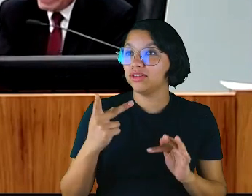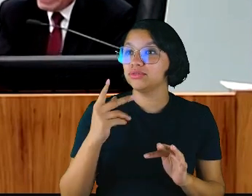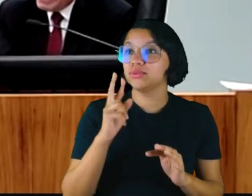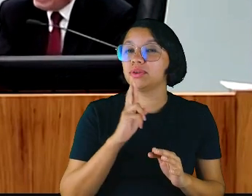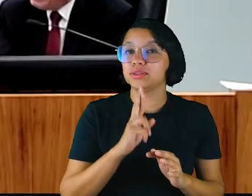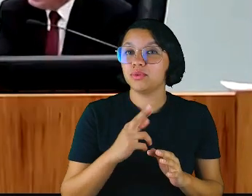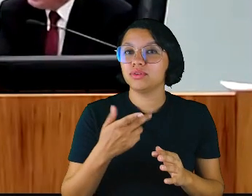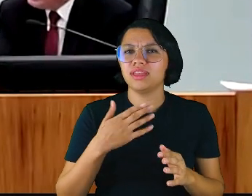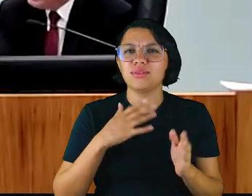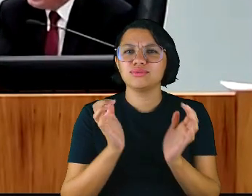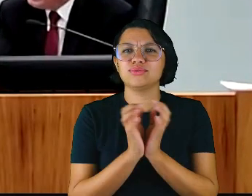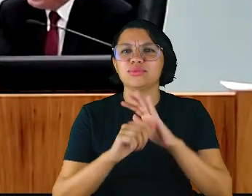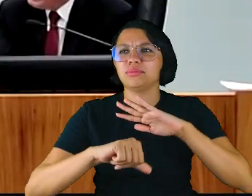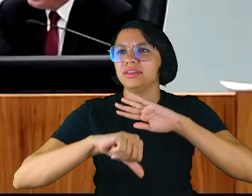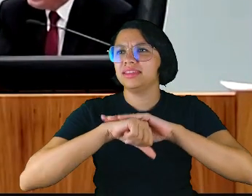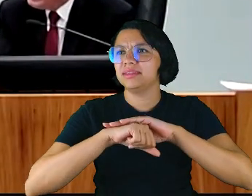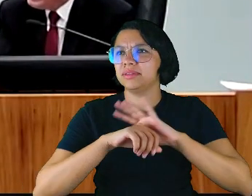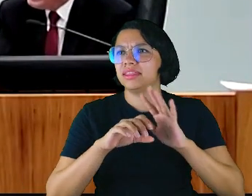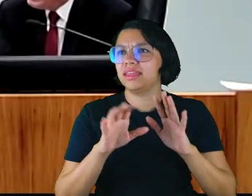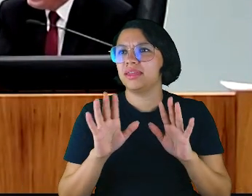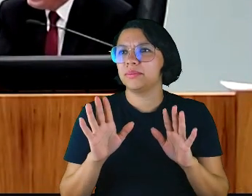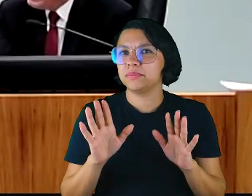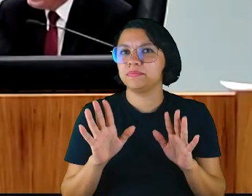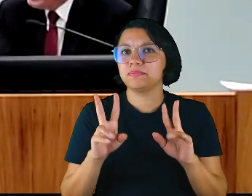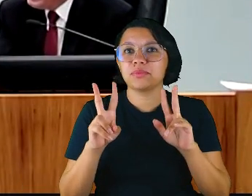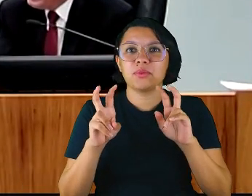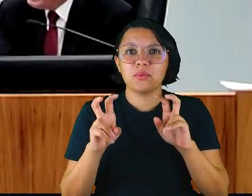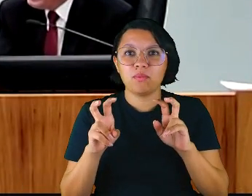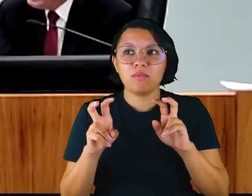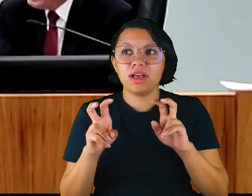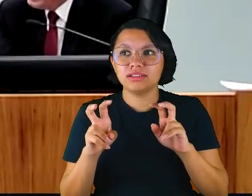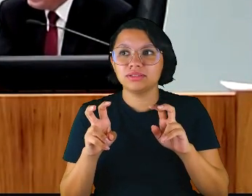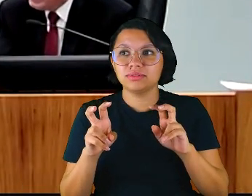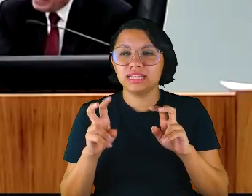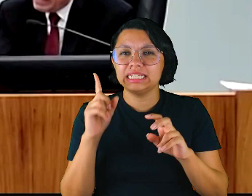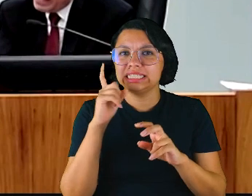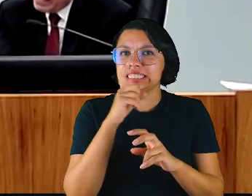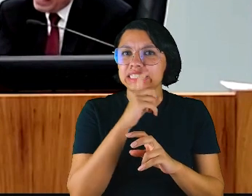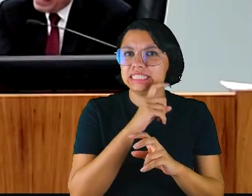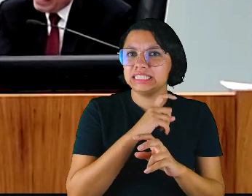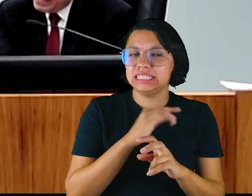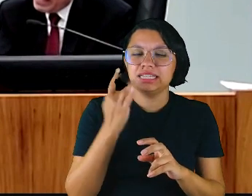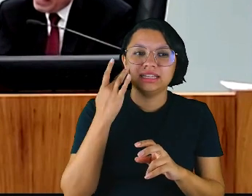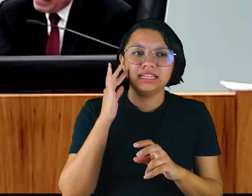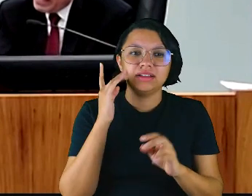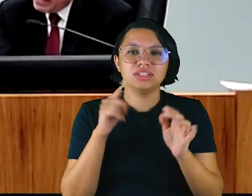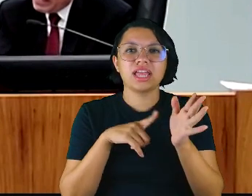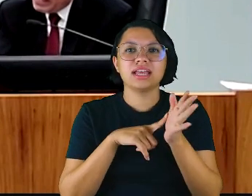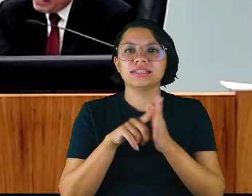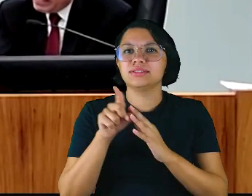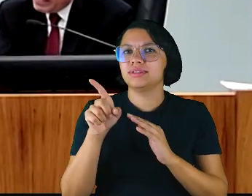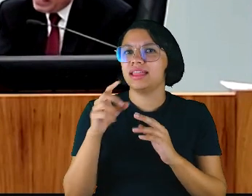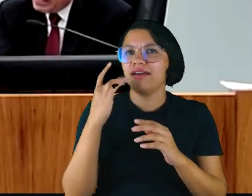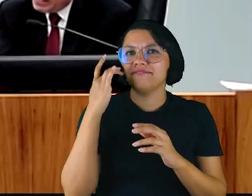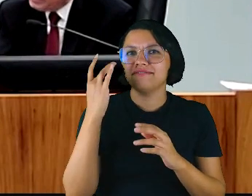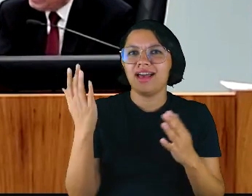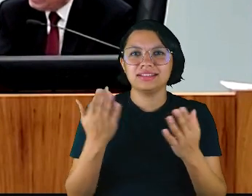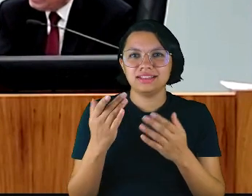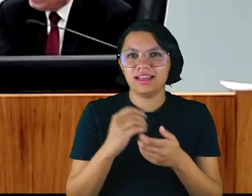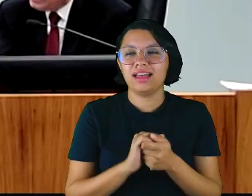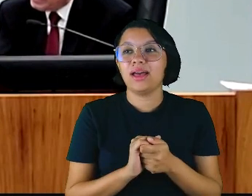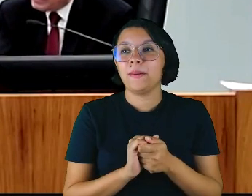com a resposta. Eu sou de turma criminal, falando, ainda bem que eu tô lá, né? Porque o assunto aqui é tão difícil que eu acho que as questões lá são